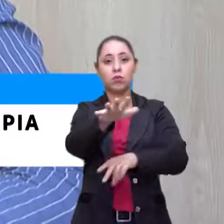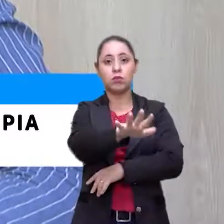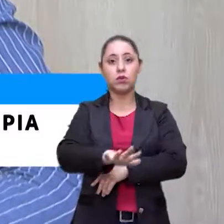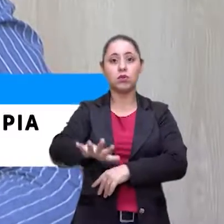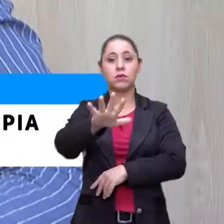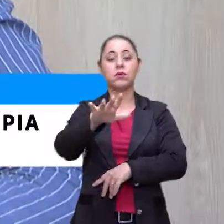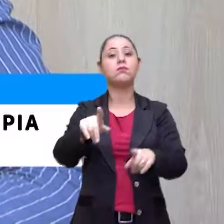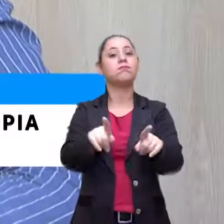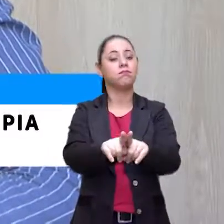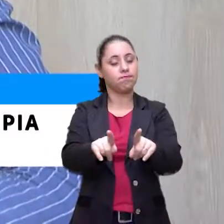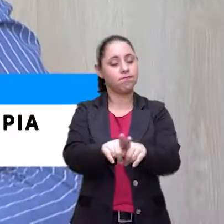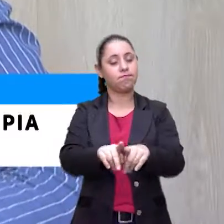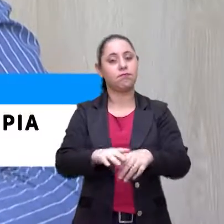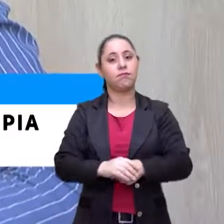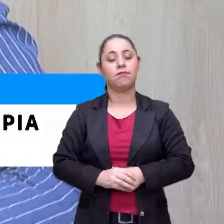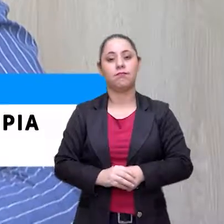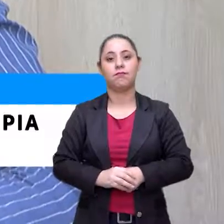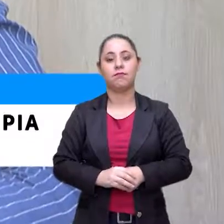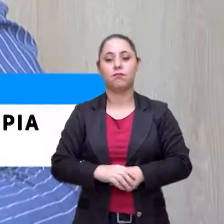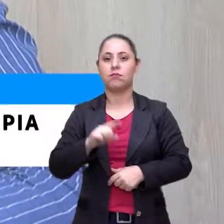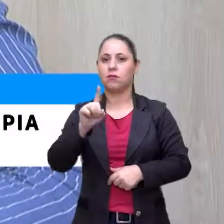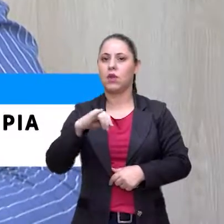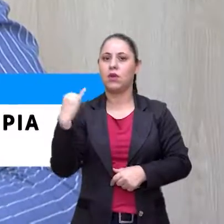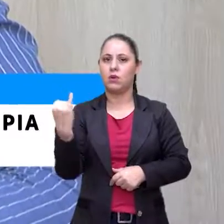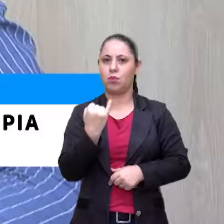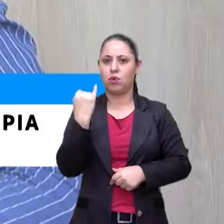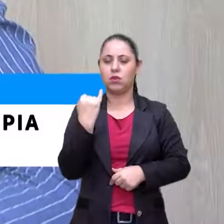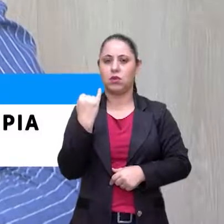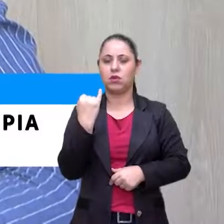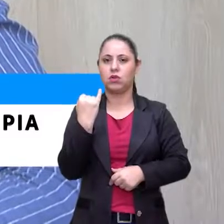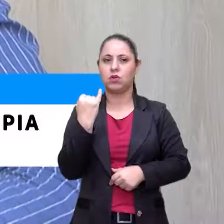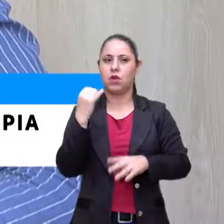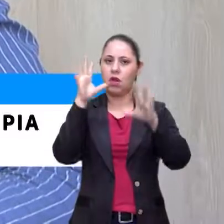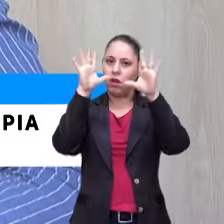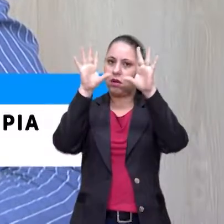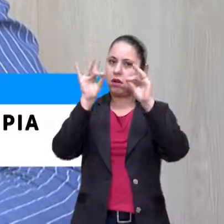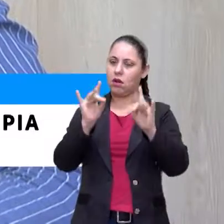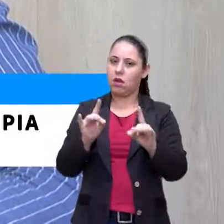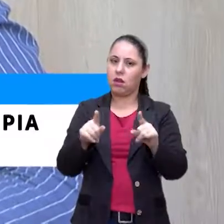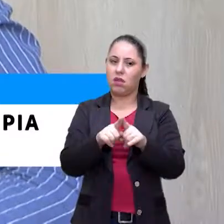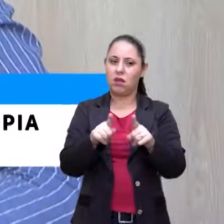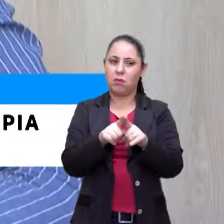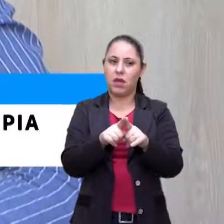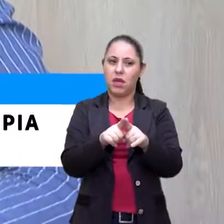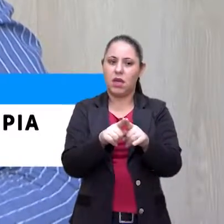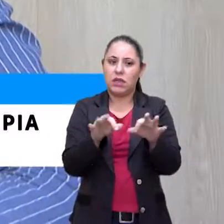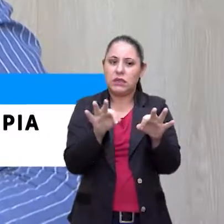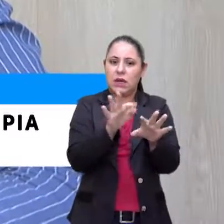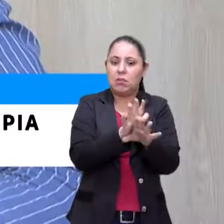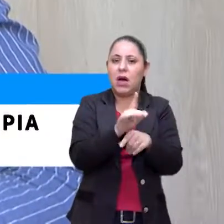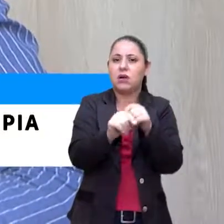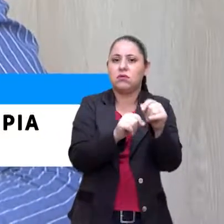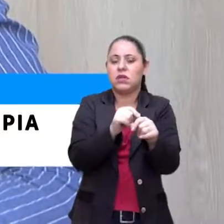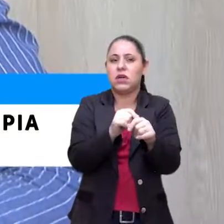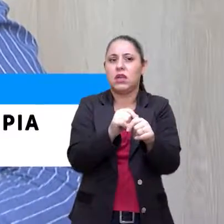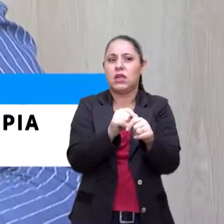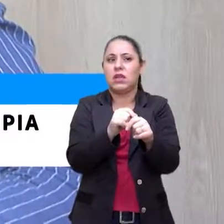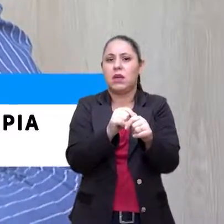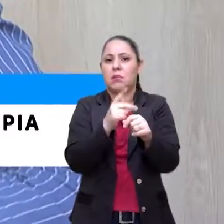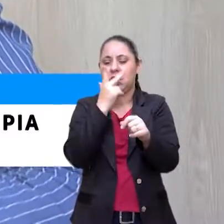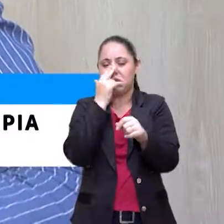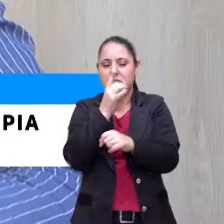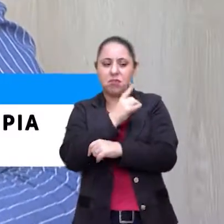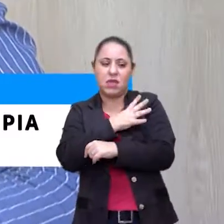individual e com a população no geral. A importância de definir isso é também quebrar muito o tabu das